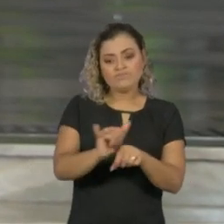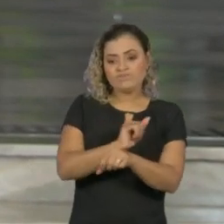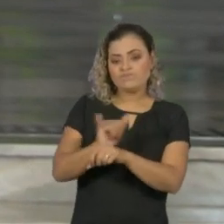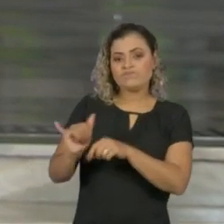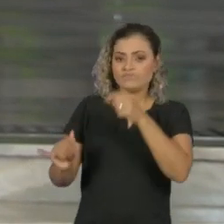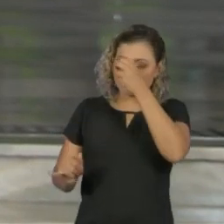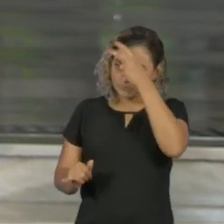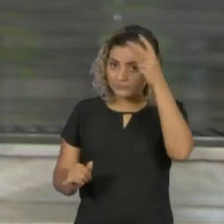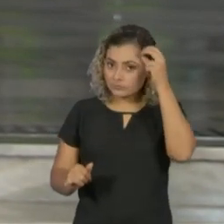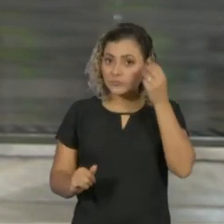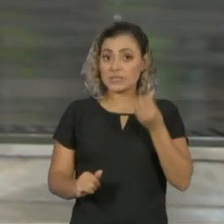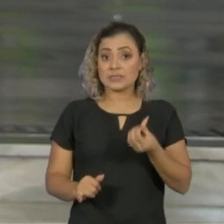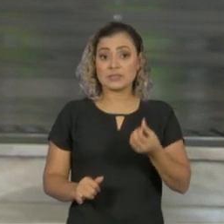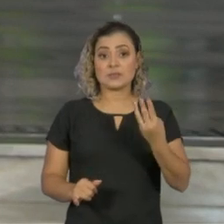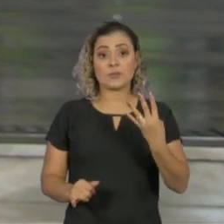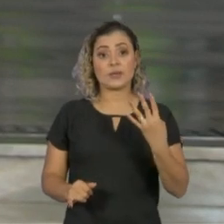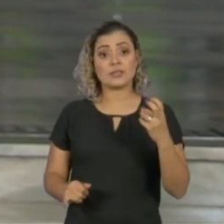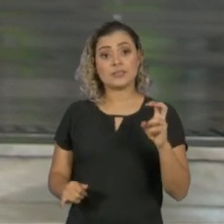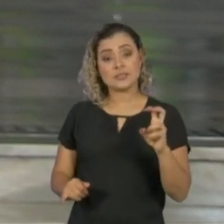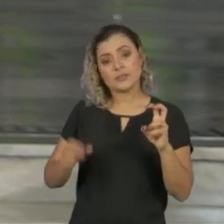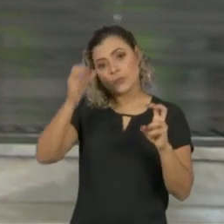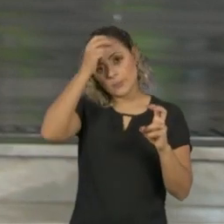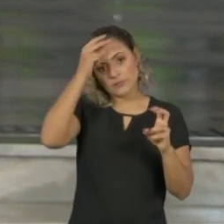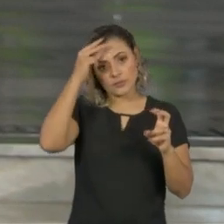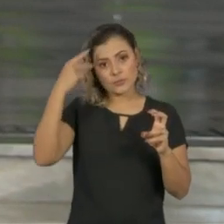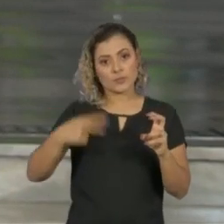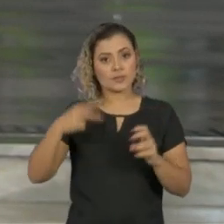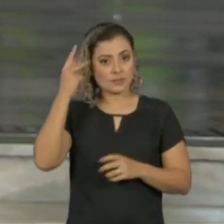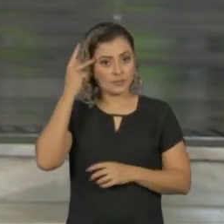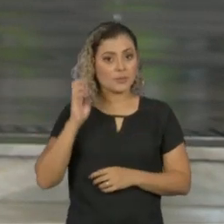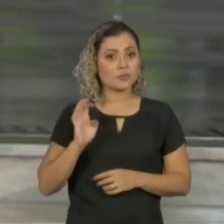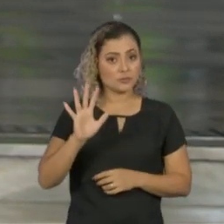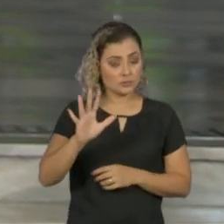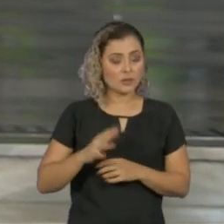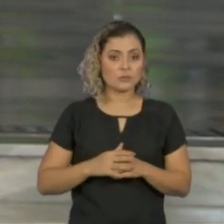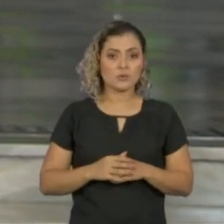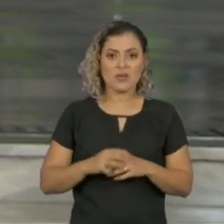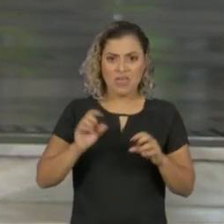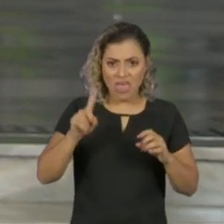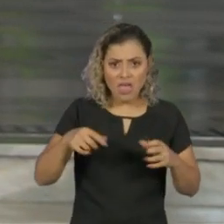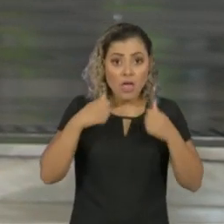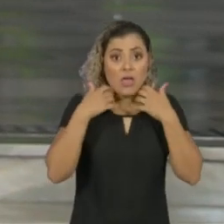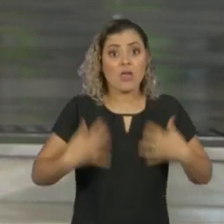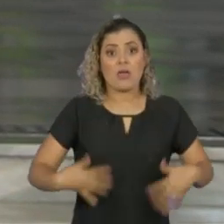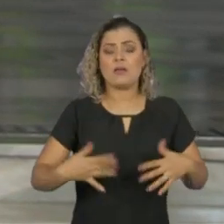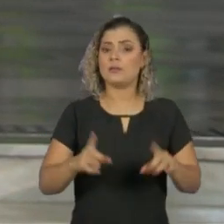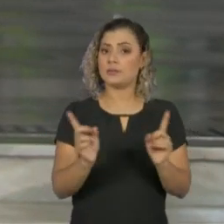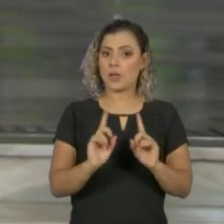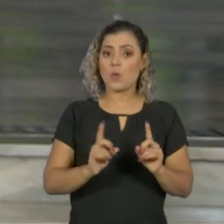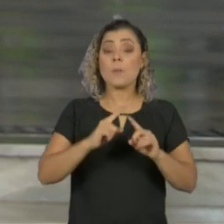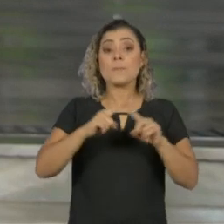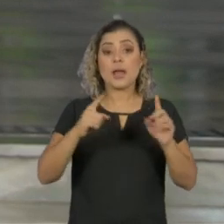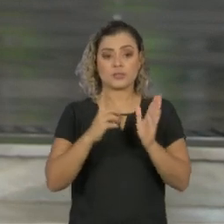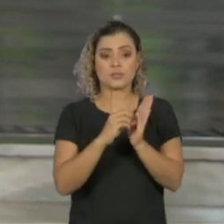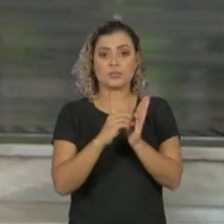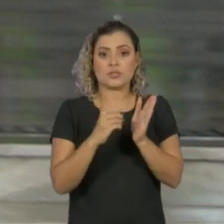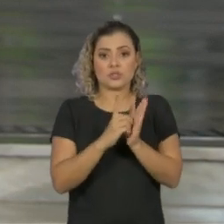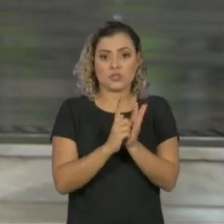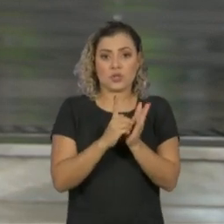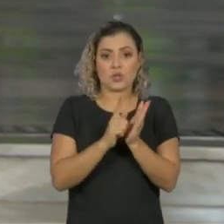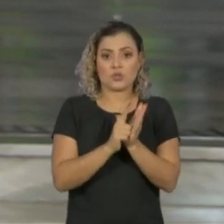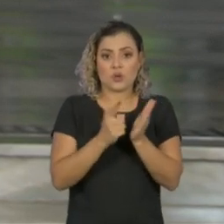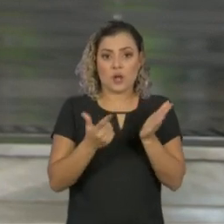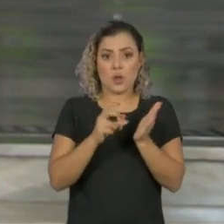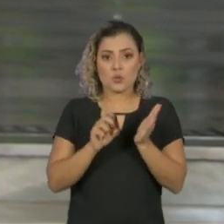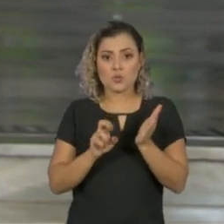municípios, dos 645 municípios do estado de São Paulo. Repito, não é para criar nem pavor, nem pânico,